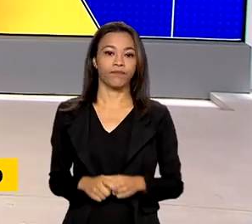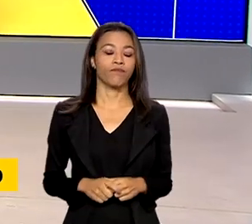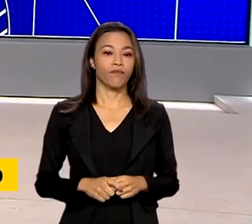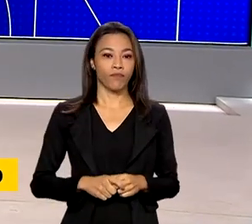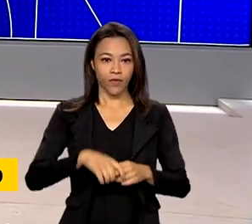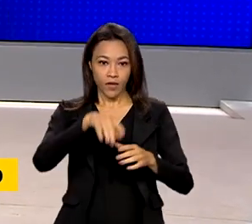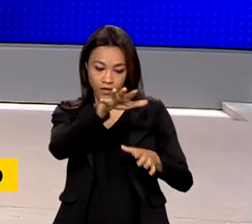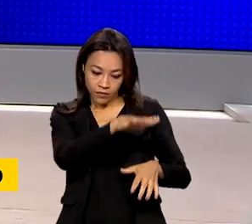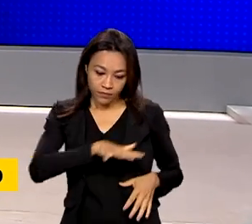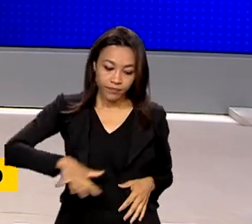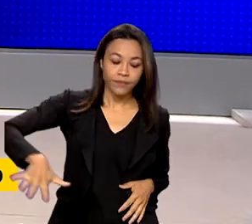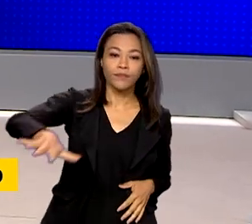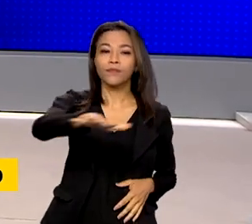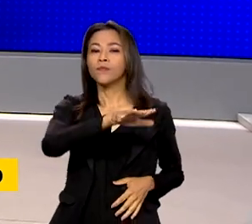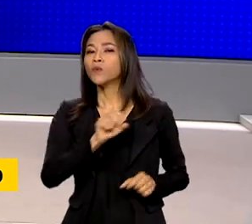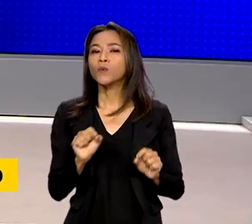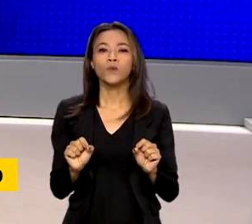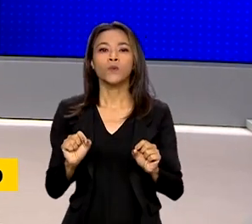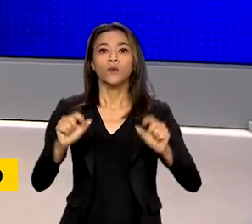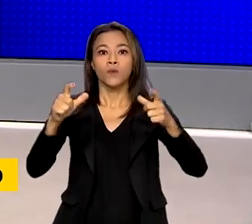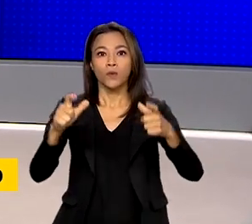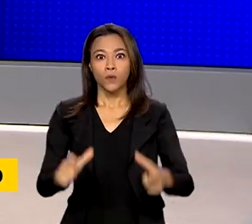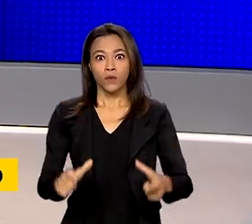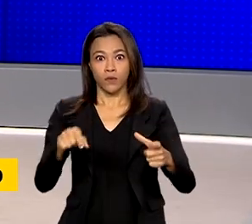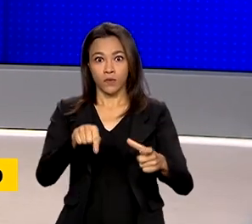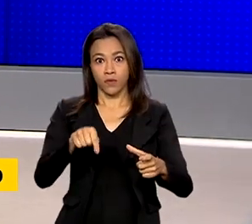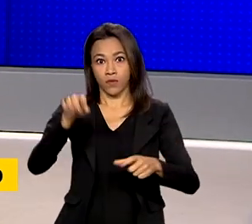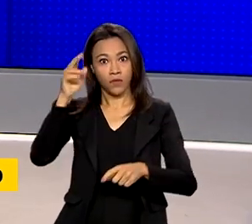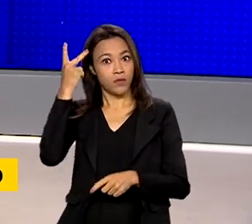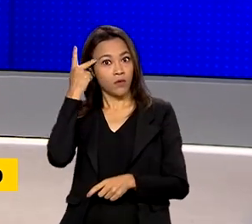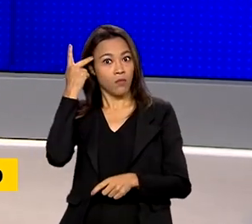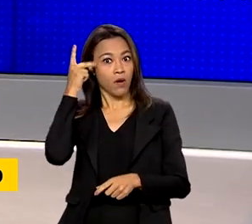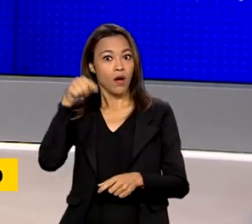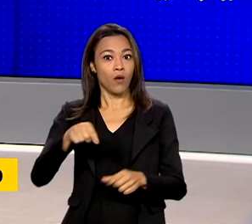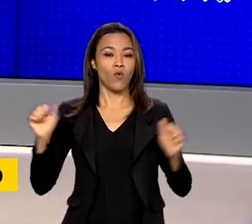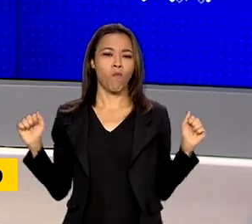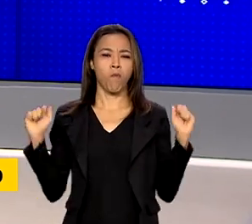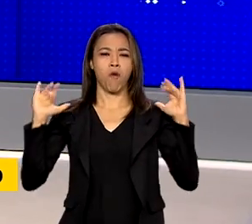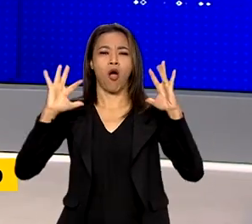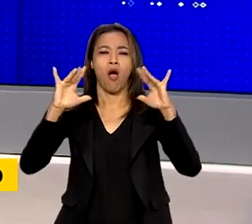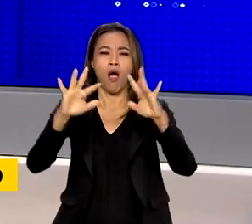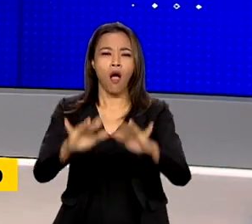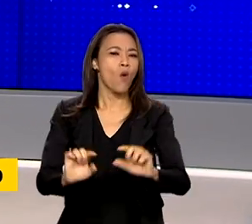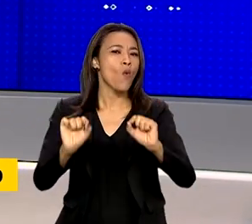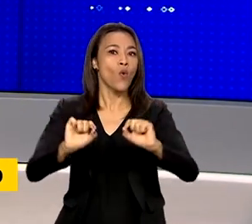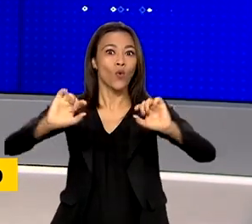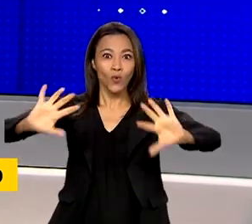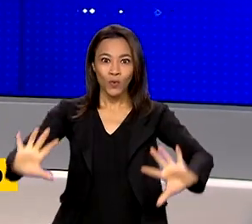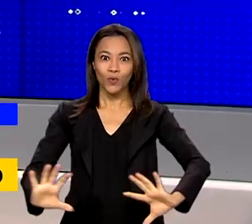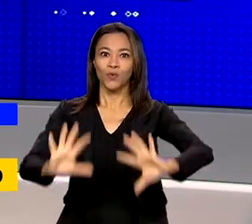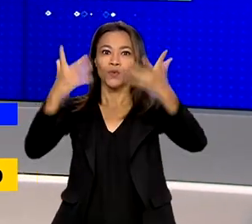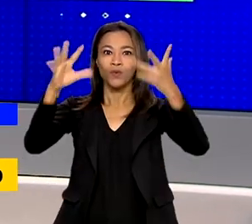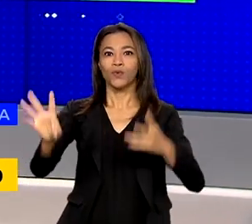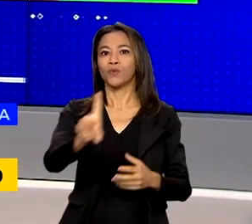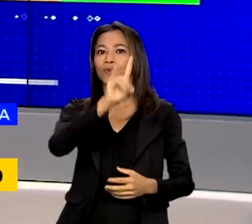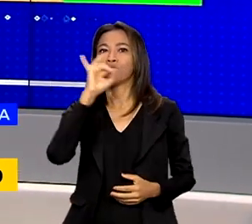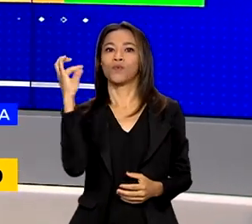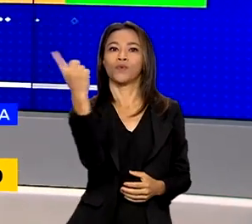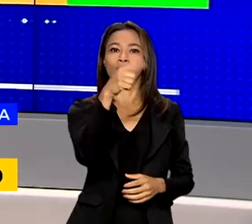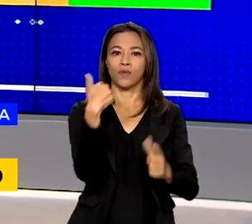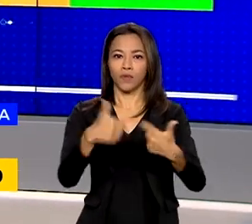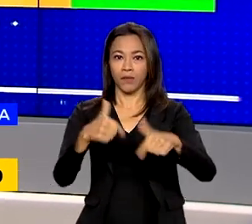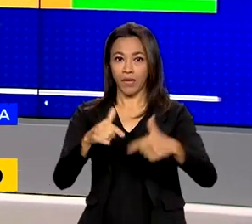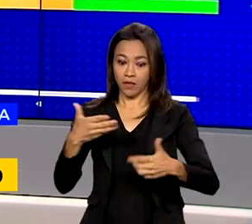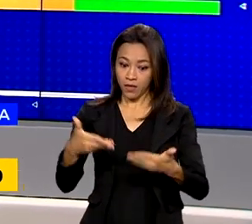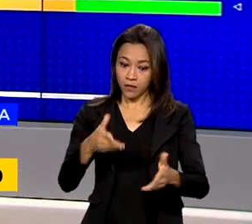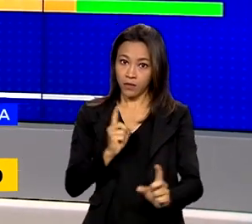O Vale do Anhangabaú, no centro de São Paulo, recebeu o ato em celebração ao Dia do Trabalhador. No evento, o